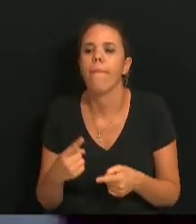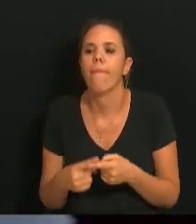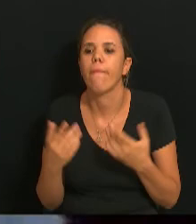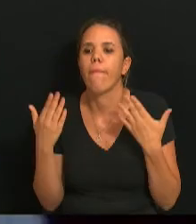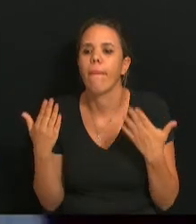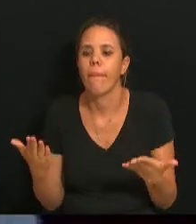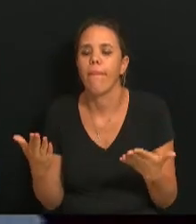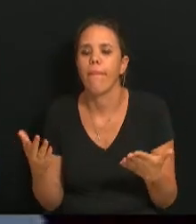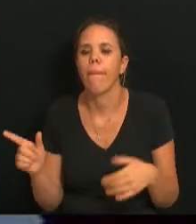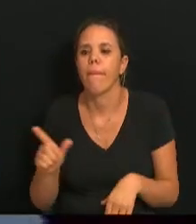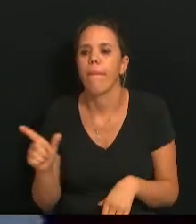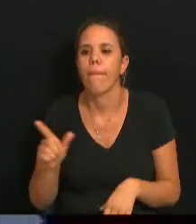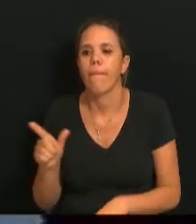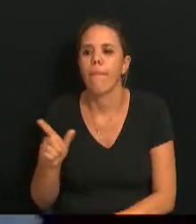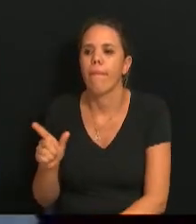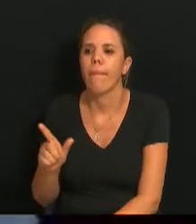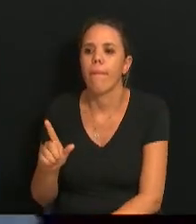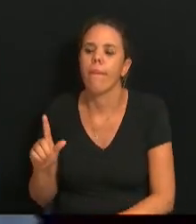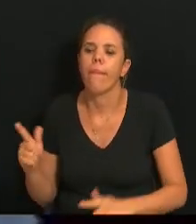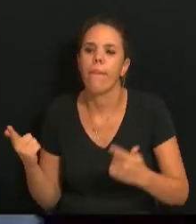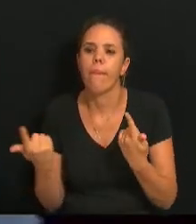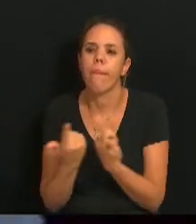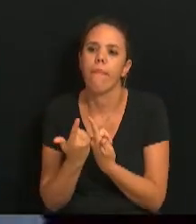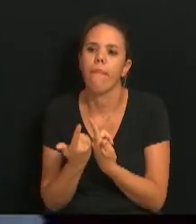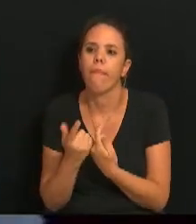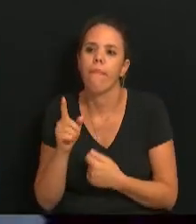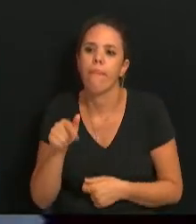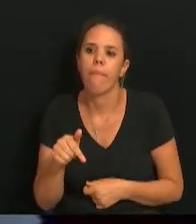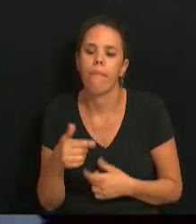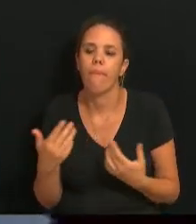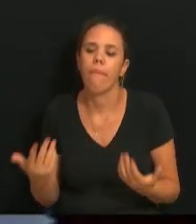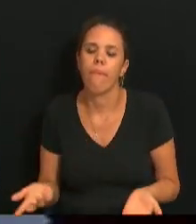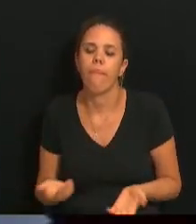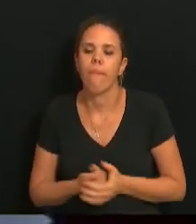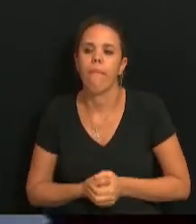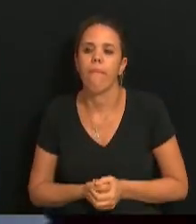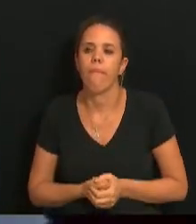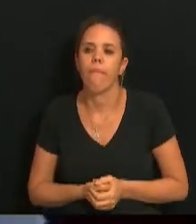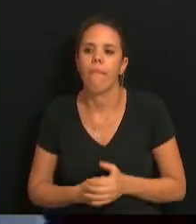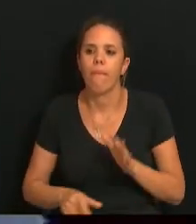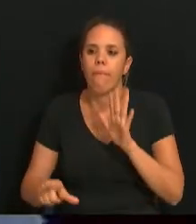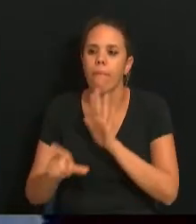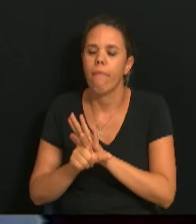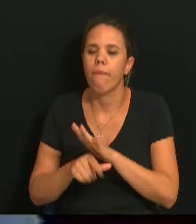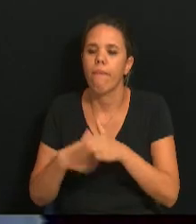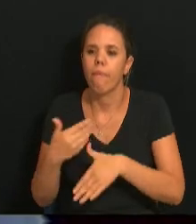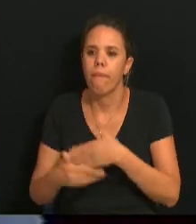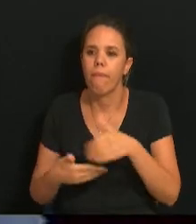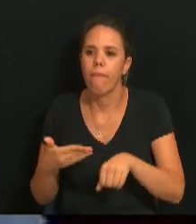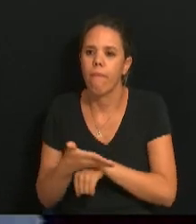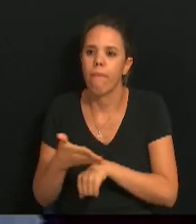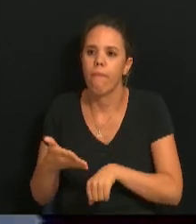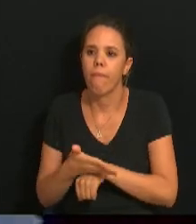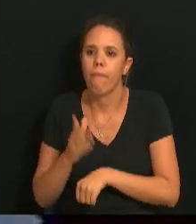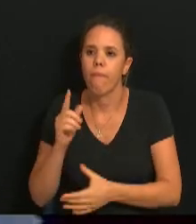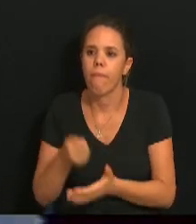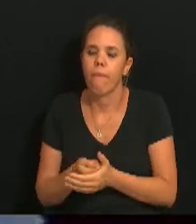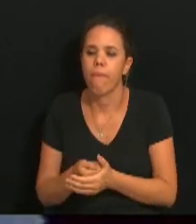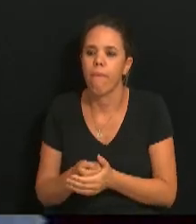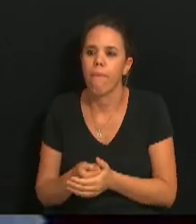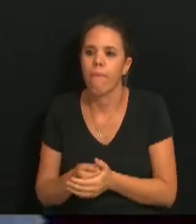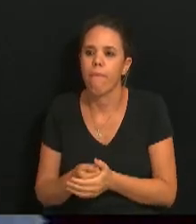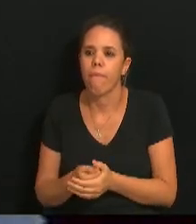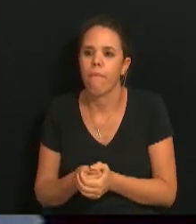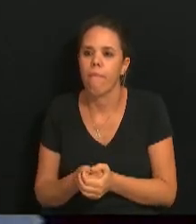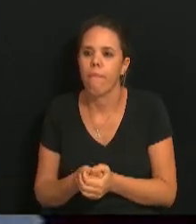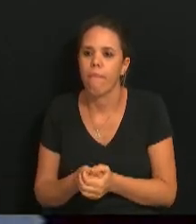dessa lógica gerencial, que ela alheia os processos participativos mesmo, porque a decisão já são tomadas a priori, as